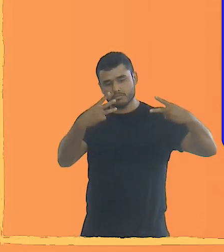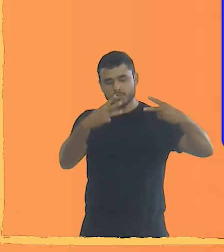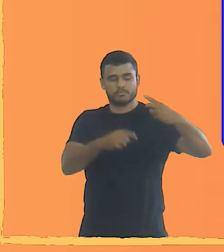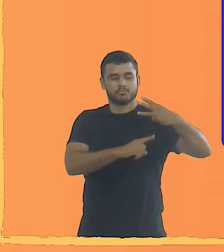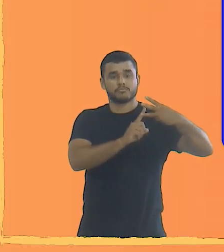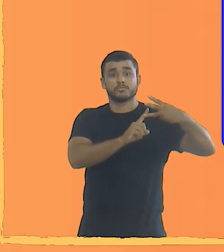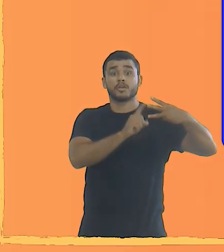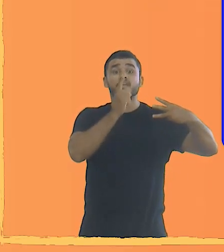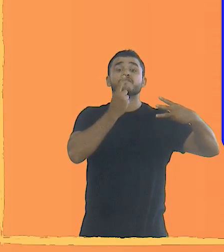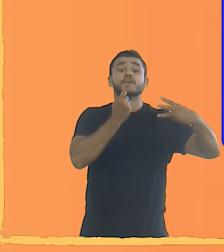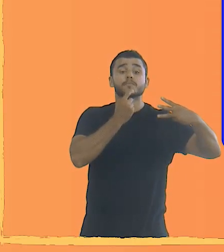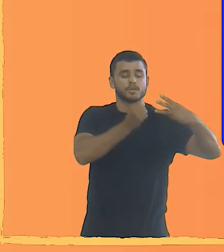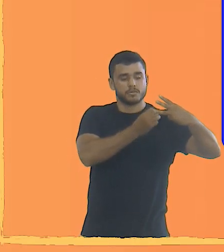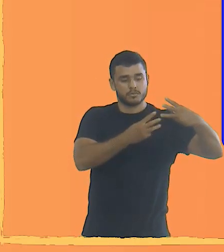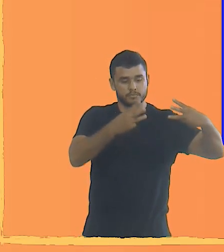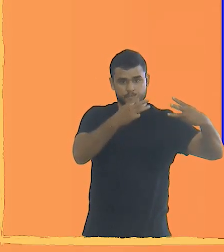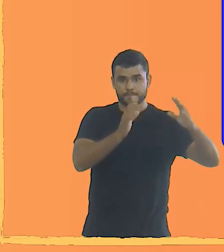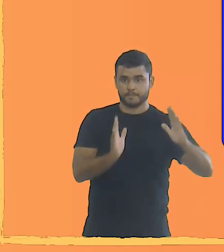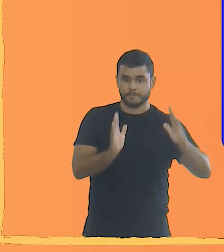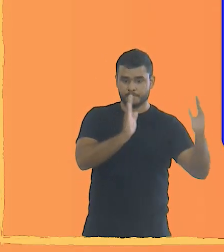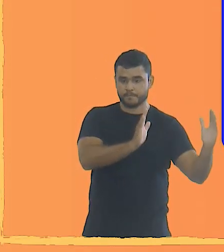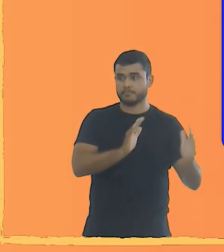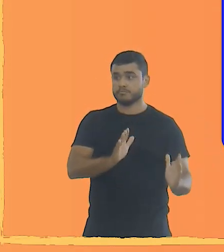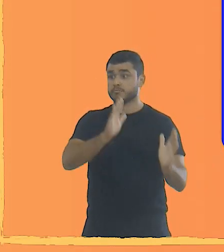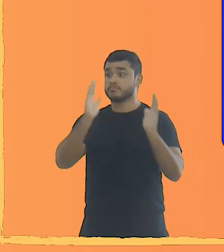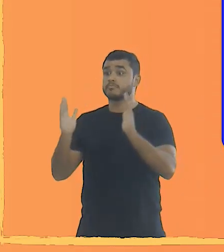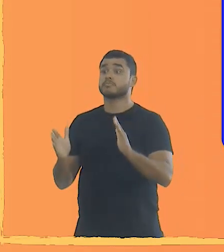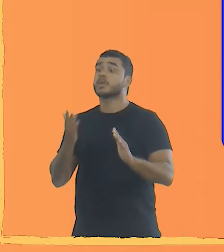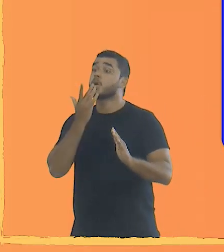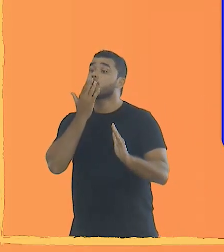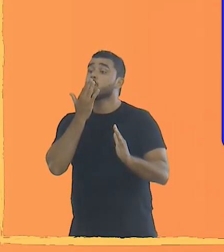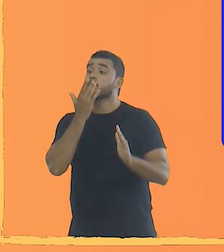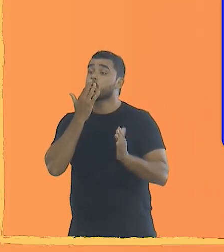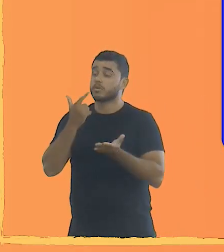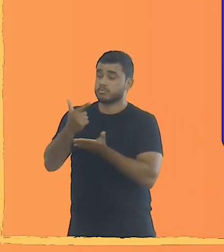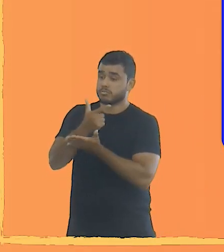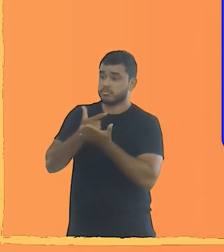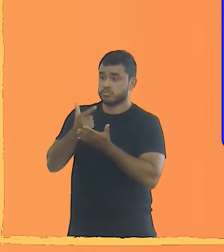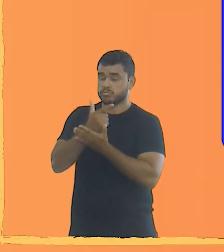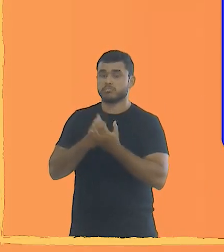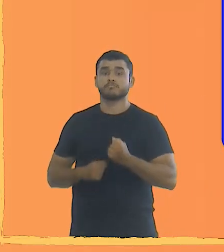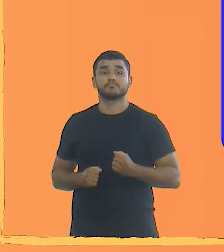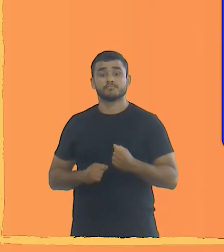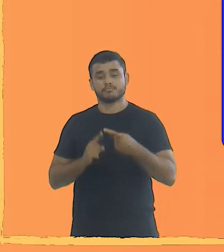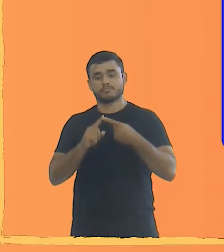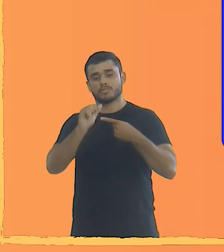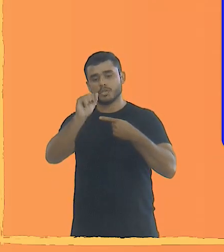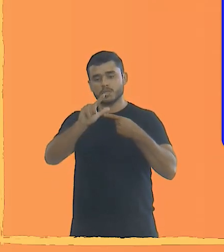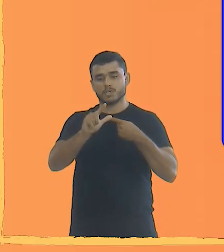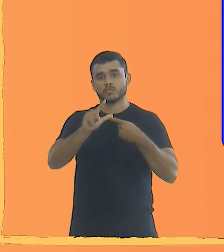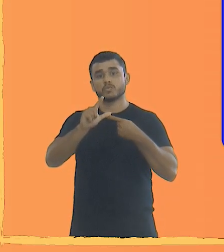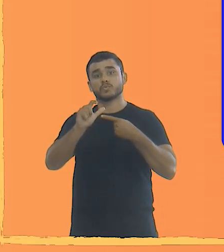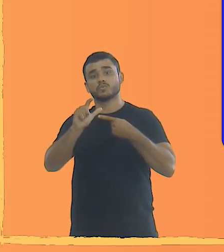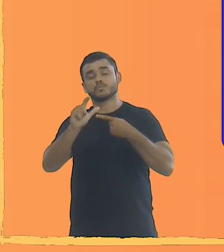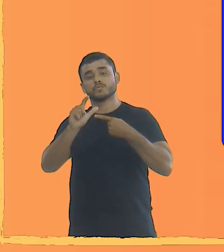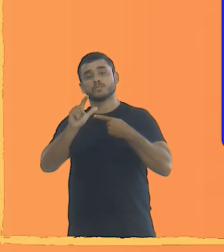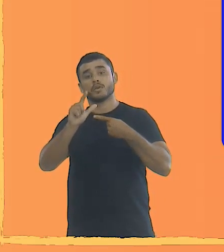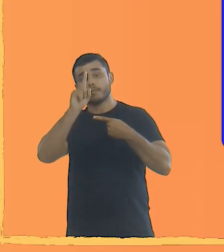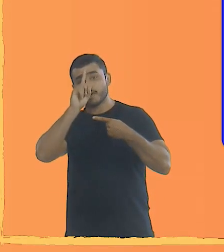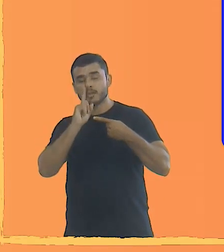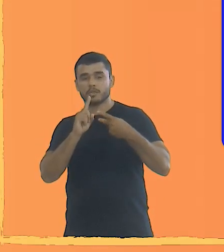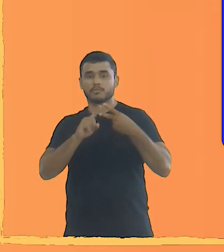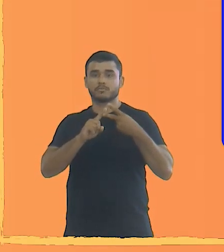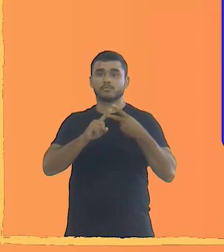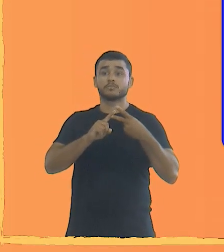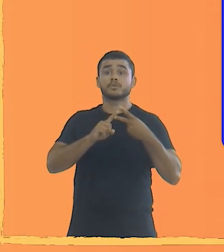possibilidades. Depois a gente começou a criar as cores secundárias, né? O azul com amarelo, o azul com vermelho, o vermelho com